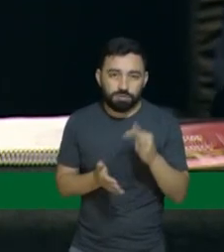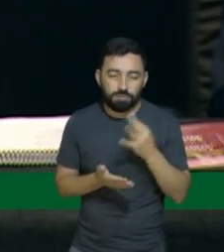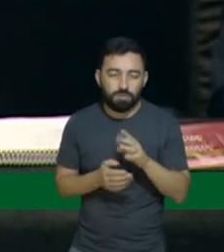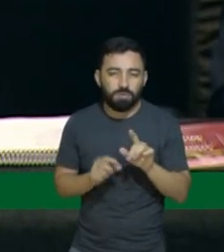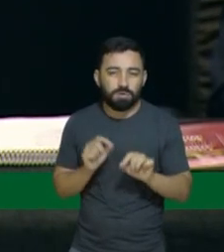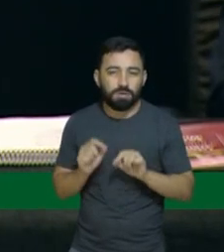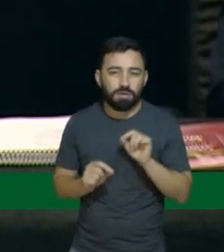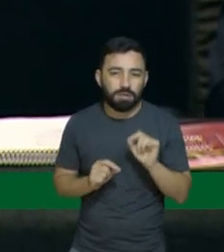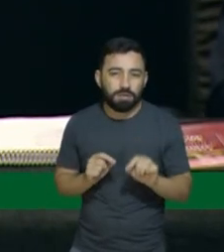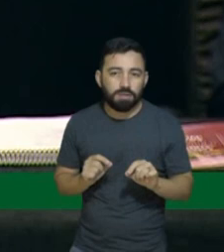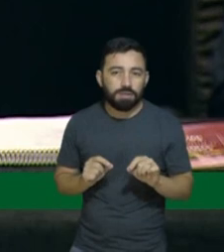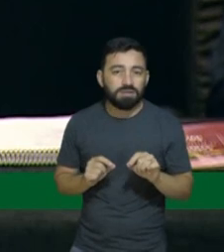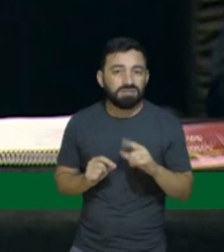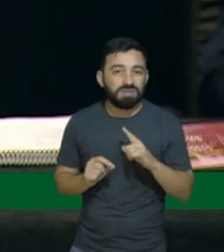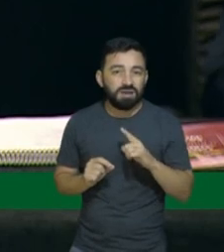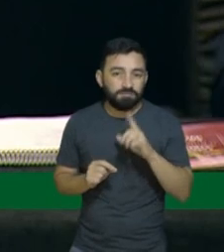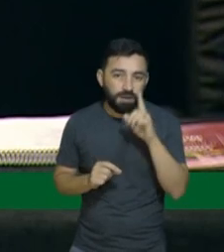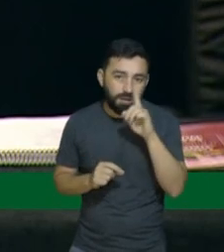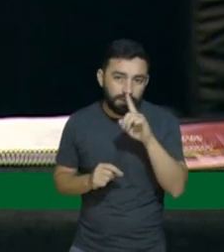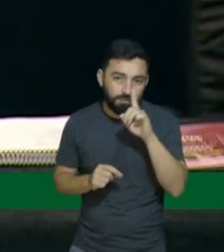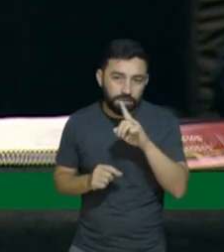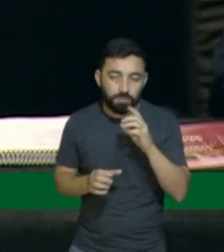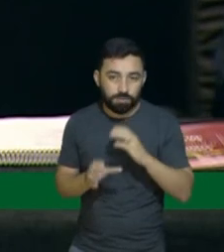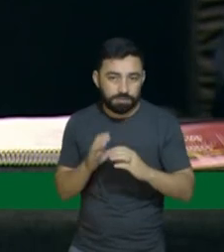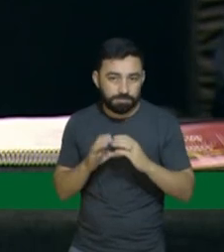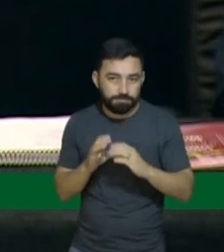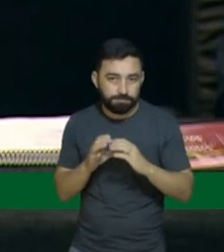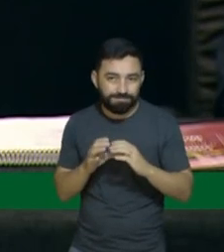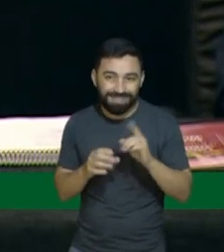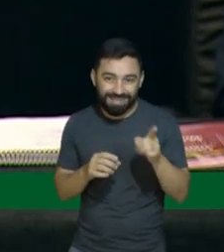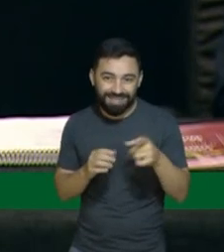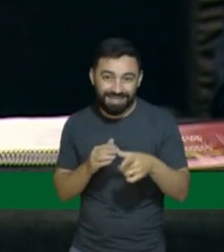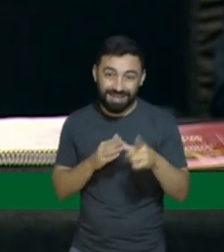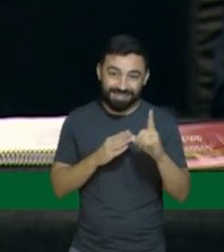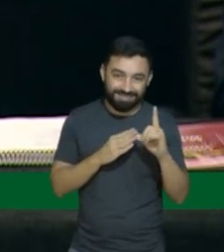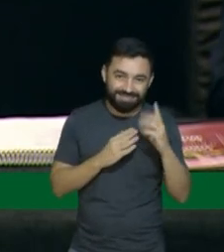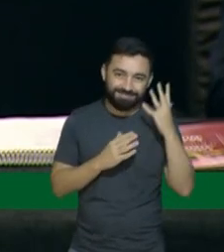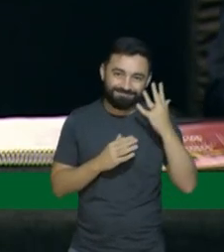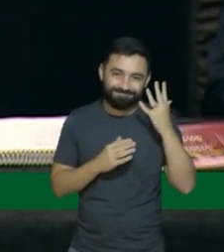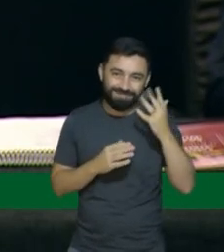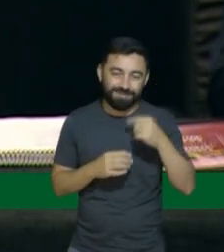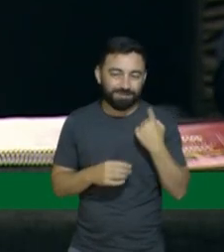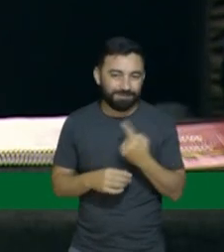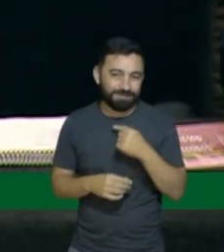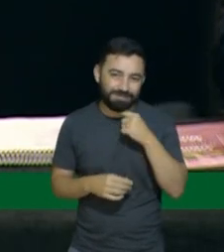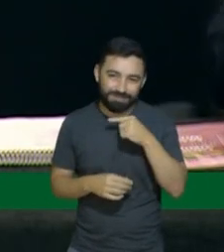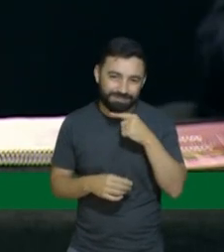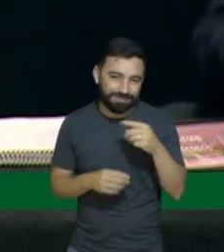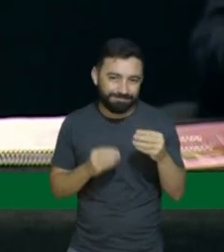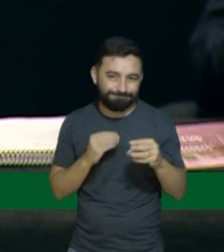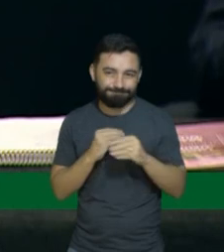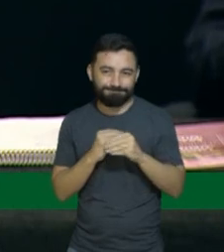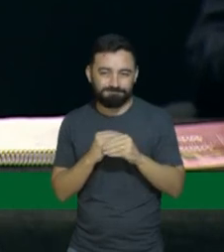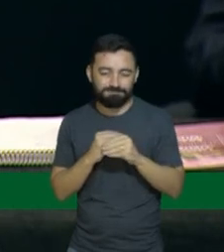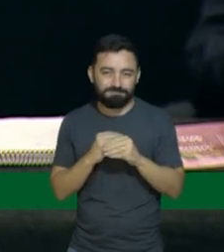porque houve uma falha de comunicação ele era para ter falado antes e nós não conseguimos encaixá-lo naquele momento